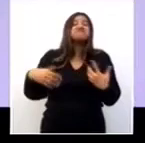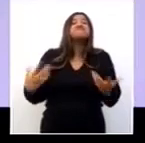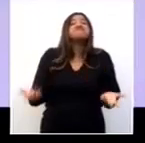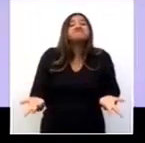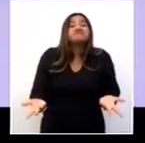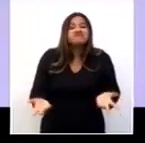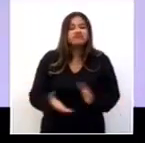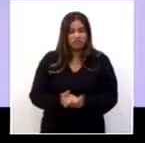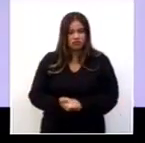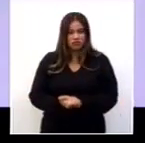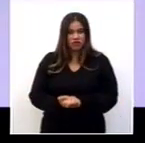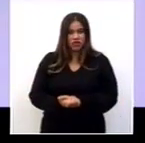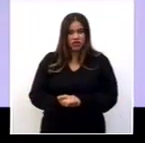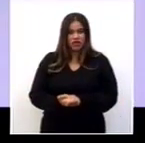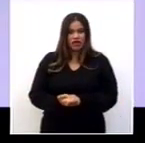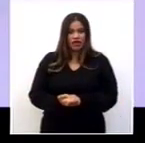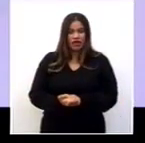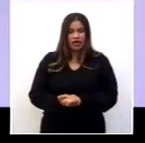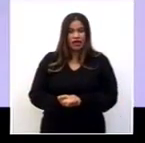estou reproduzindo